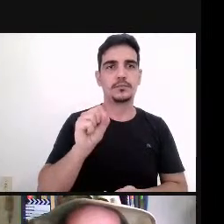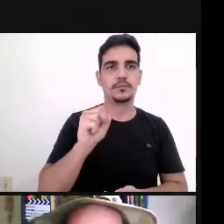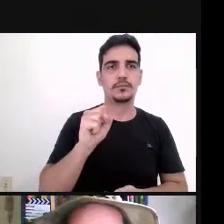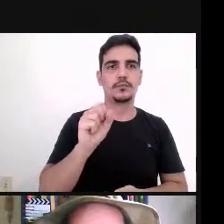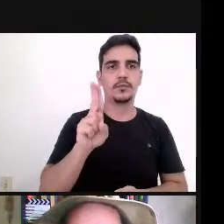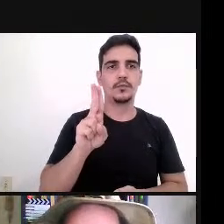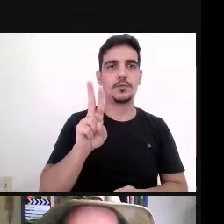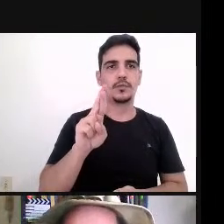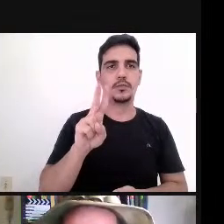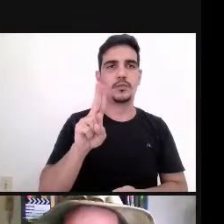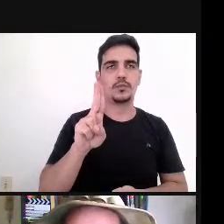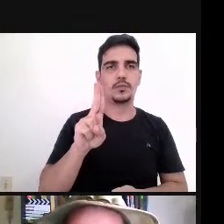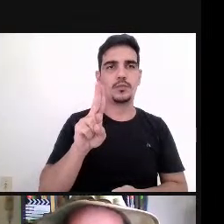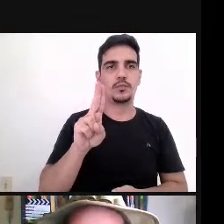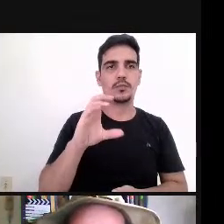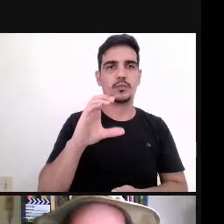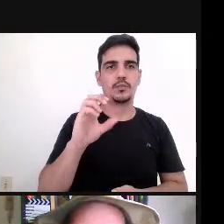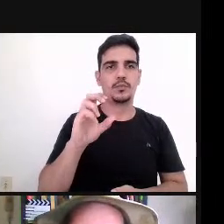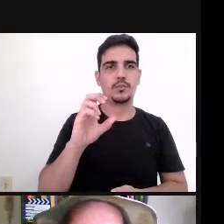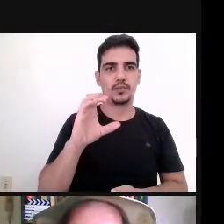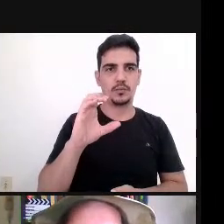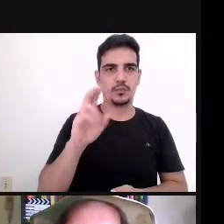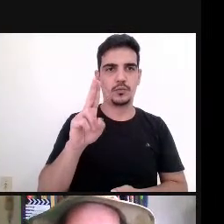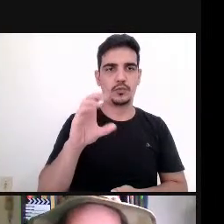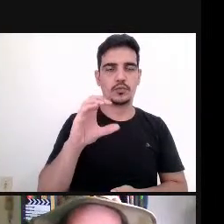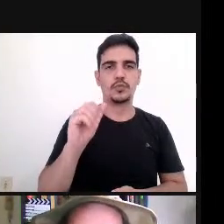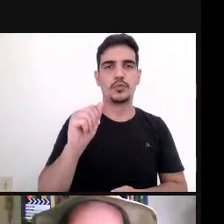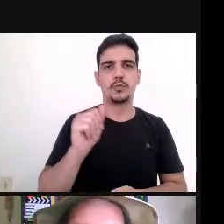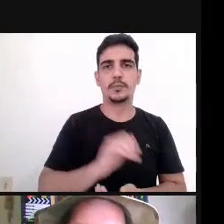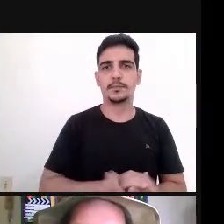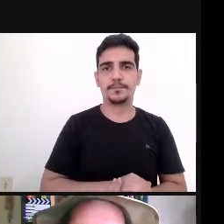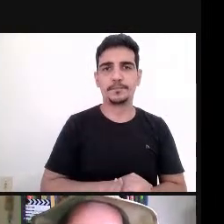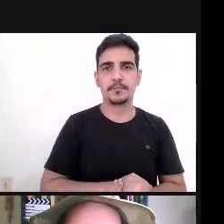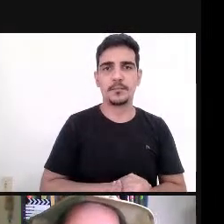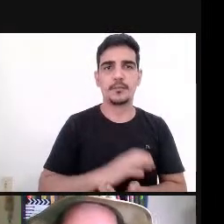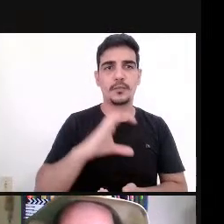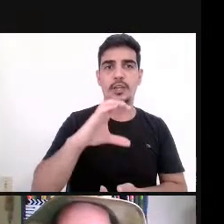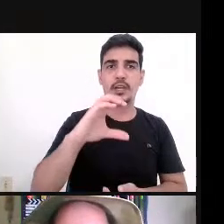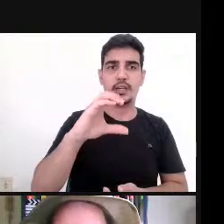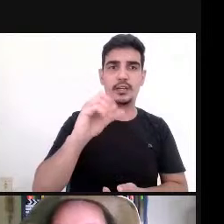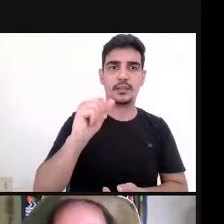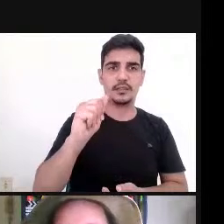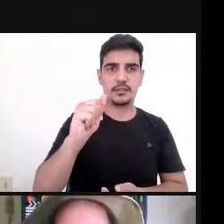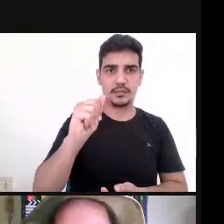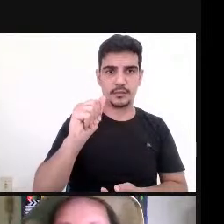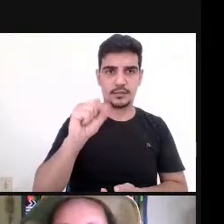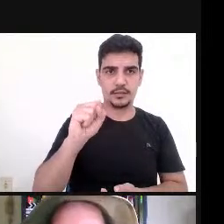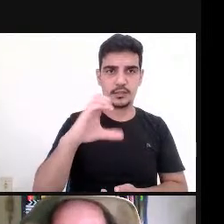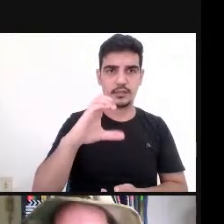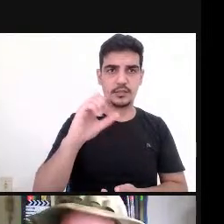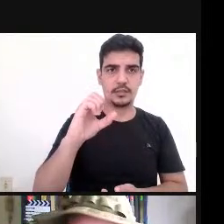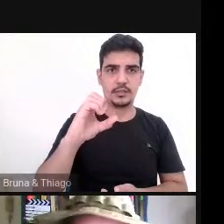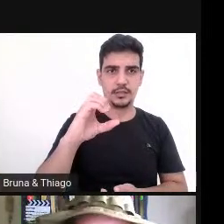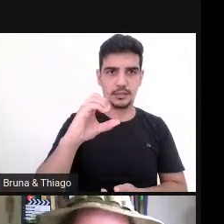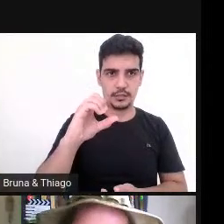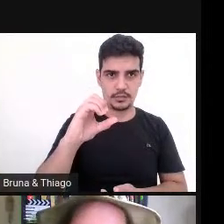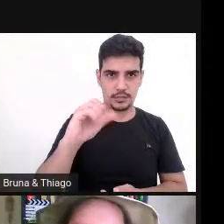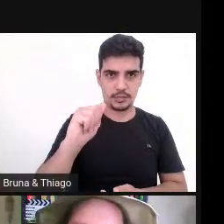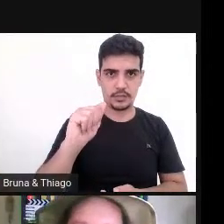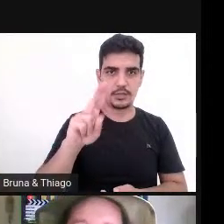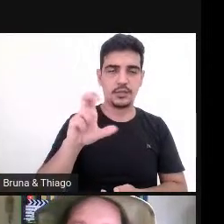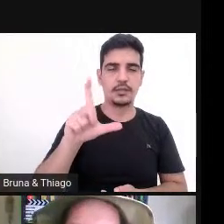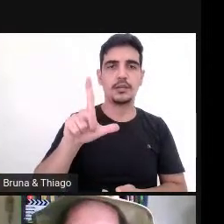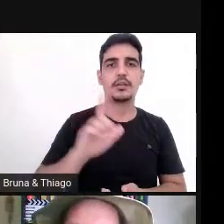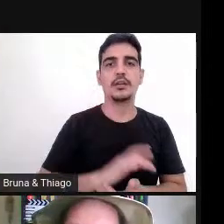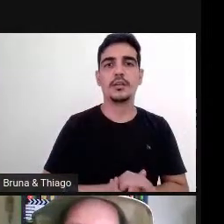jaca. A cascavel, acho que uma das cobras mais fáceis, né, de reconhecer. Ah, uma curiosidade da surucucu pico de